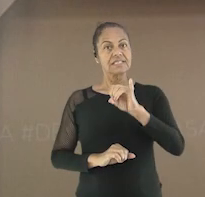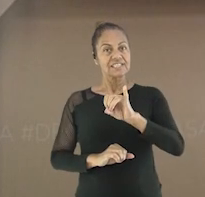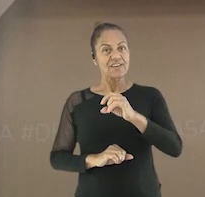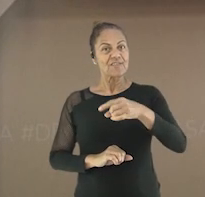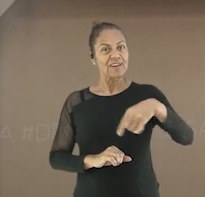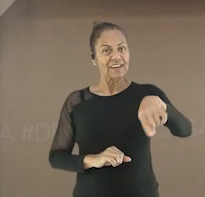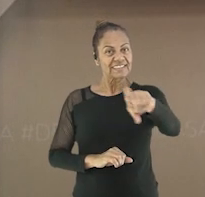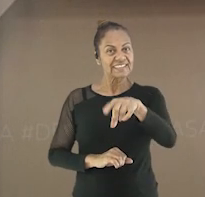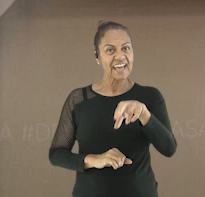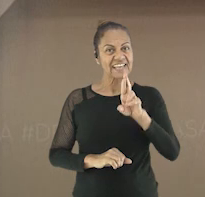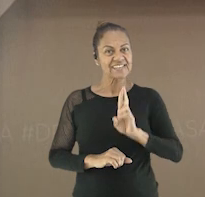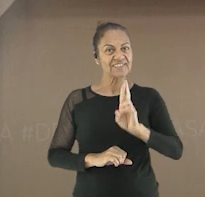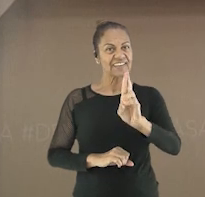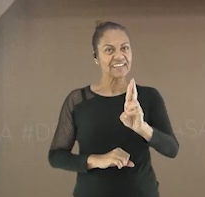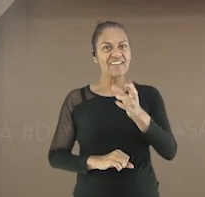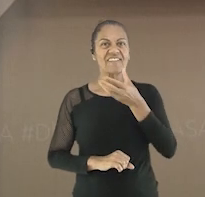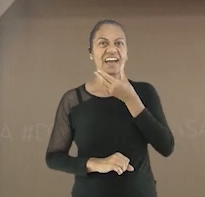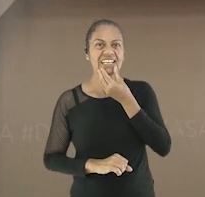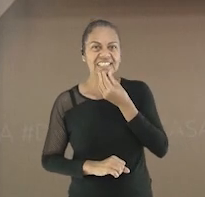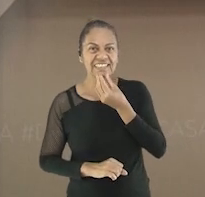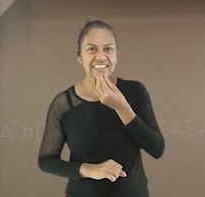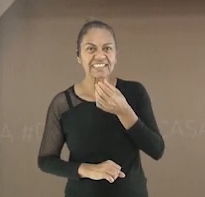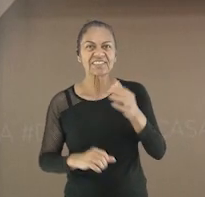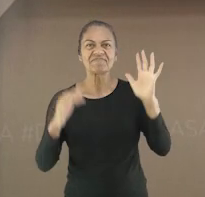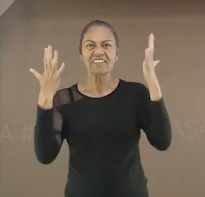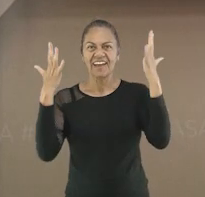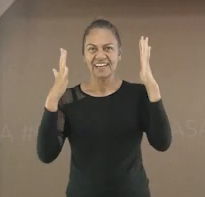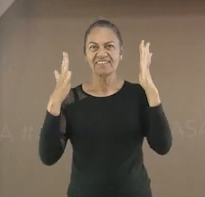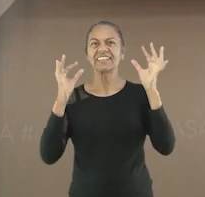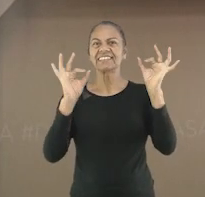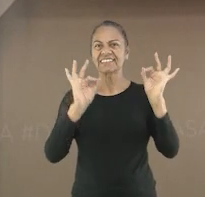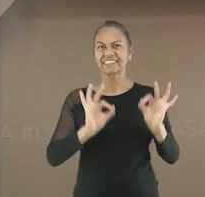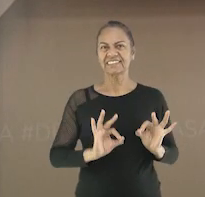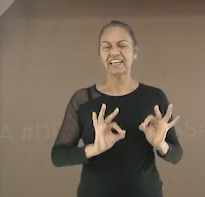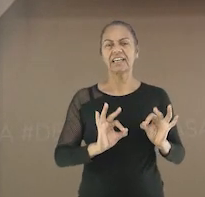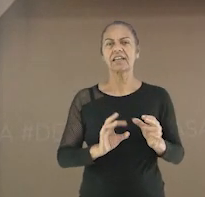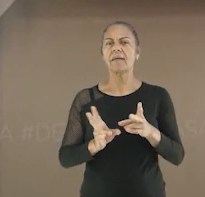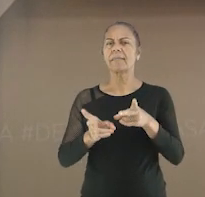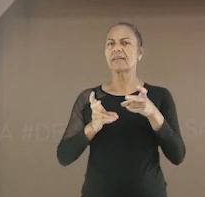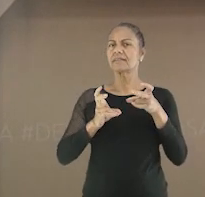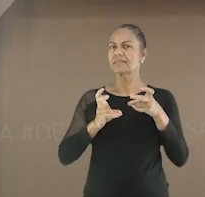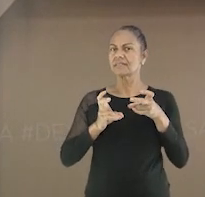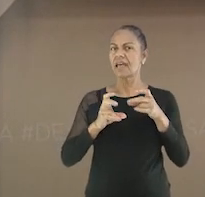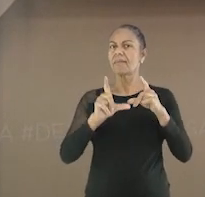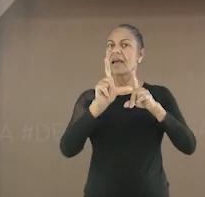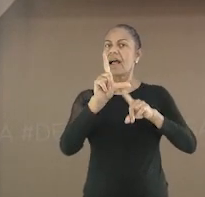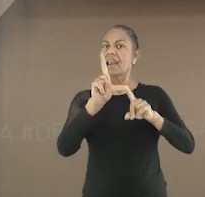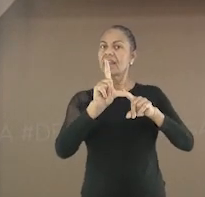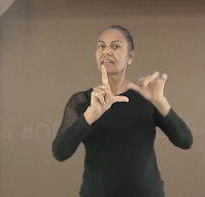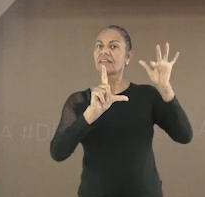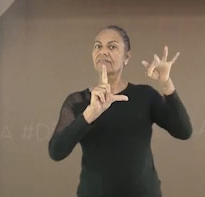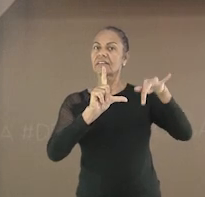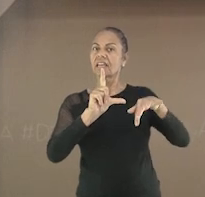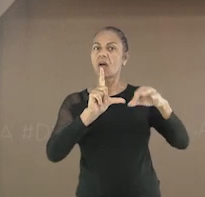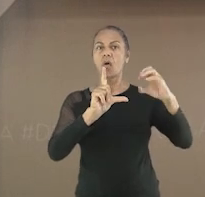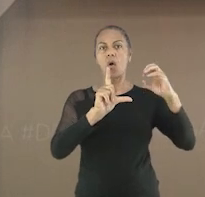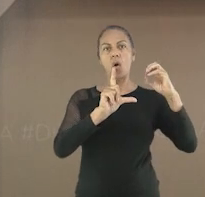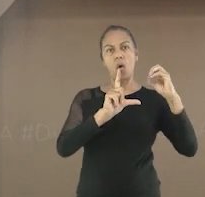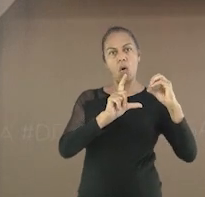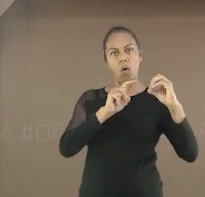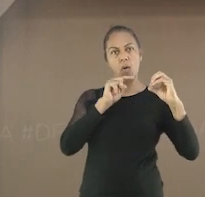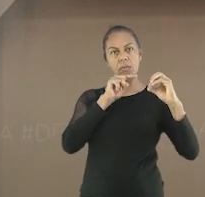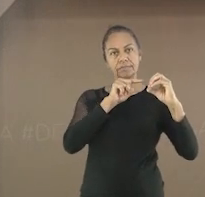Se você respondeu masculino, parabéns! Perceba que ela termina com a letra O. Veja